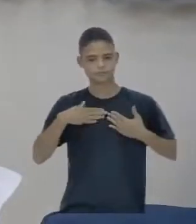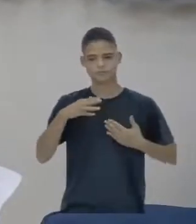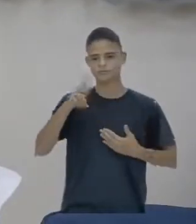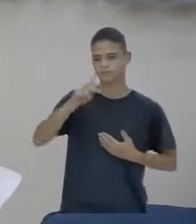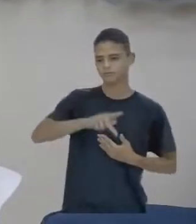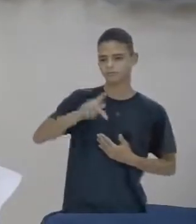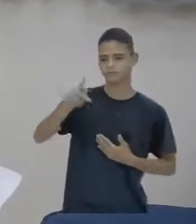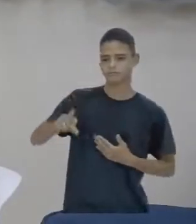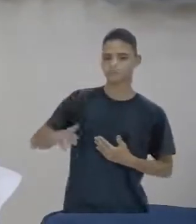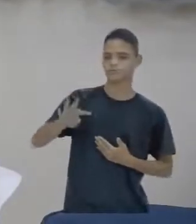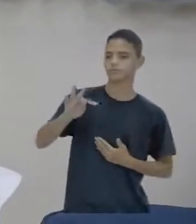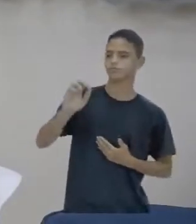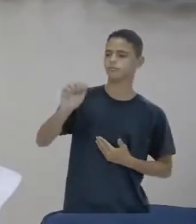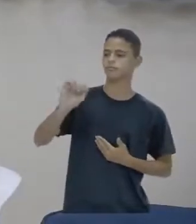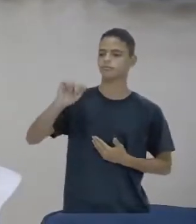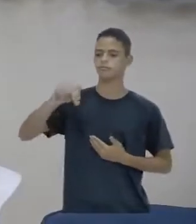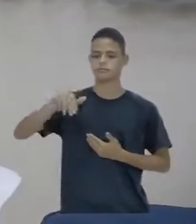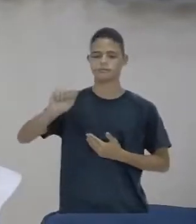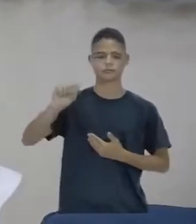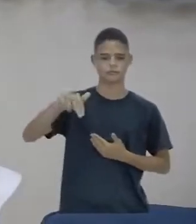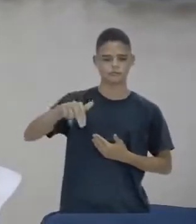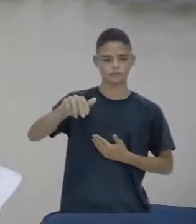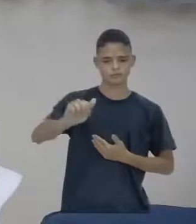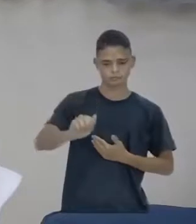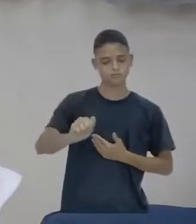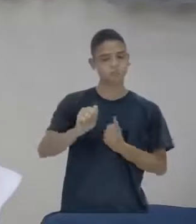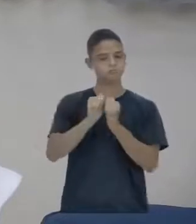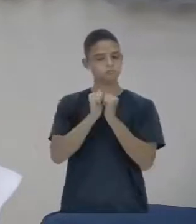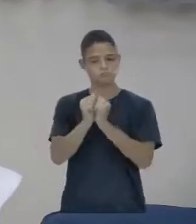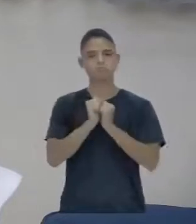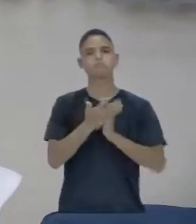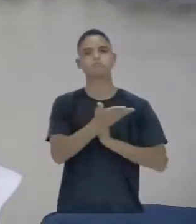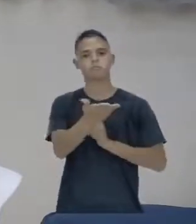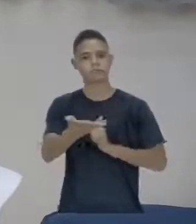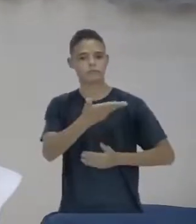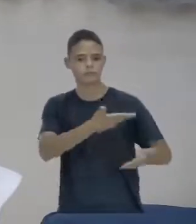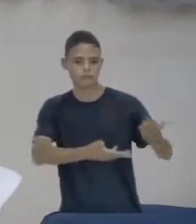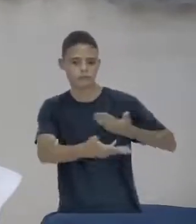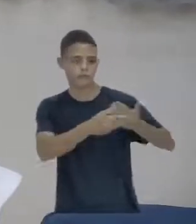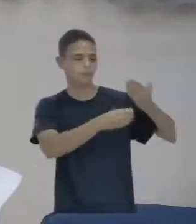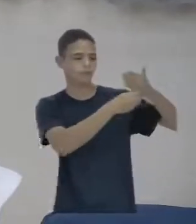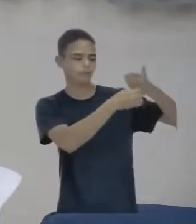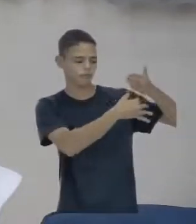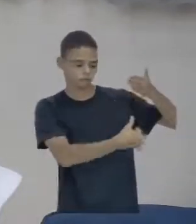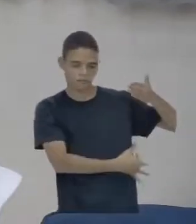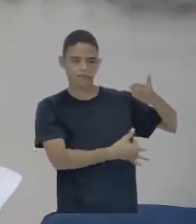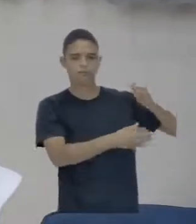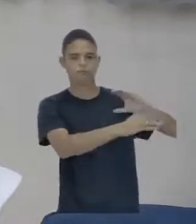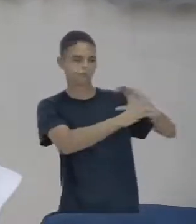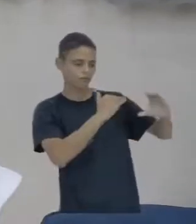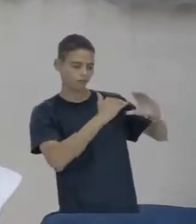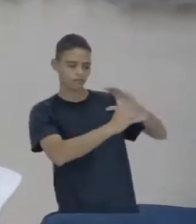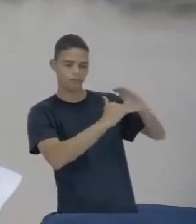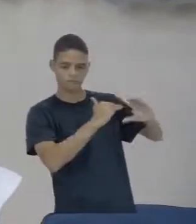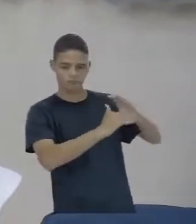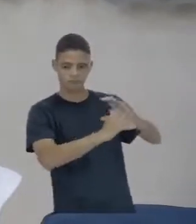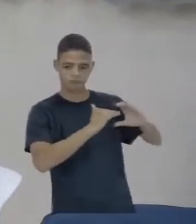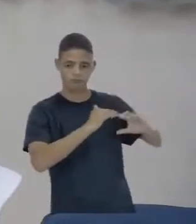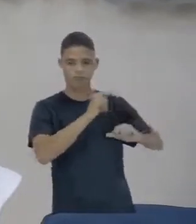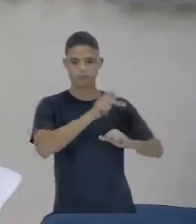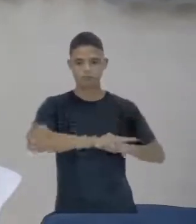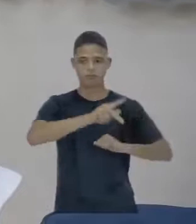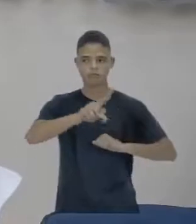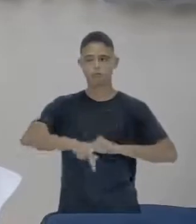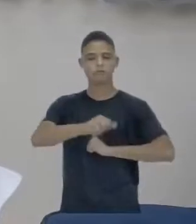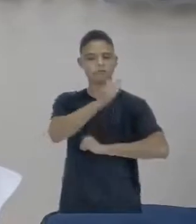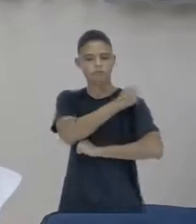professora Tayana e estou aqui para acompanhar a interação de vocês aí no chat. Mande pra gente as dúvidas, professores, alunos.